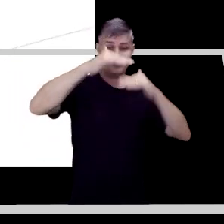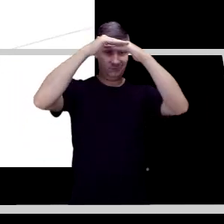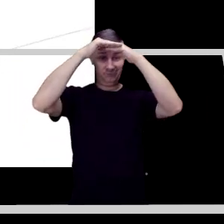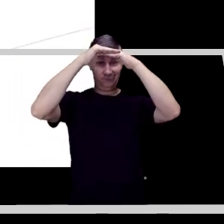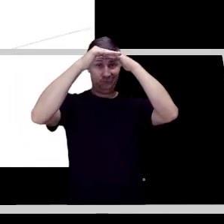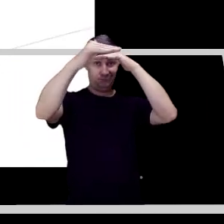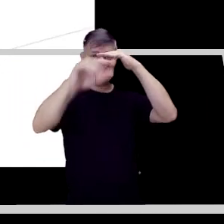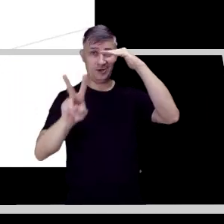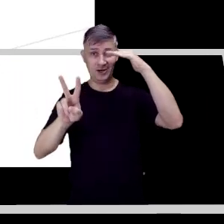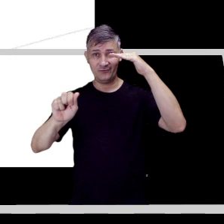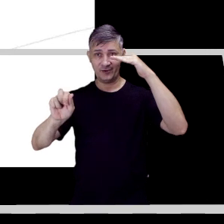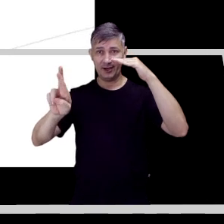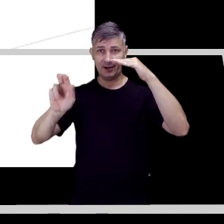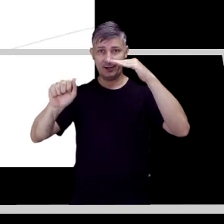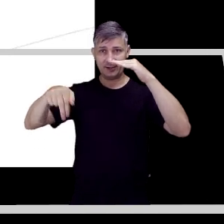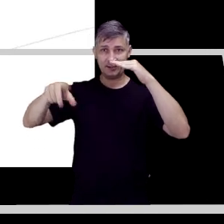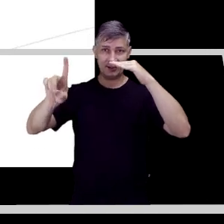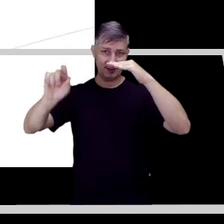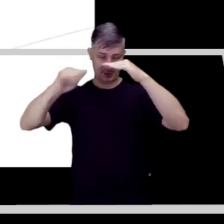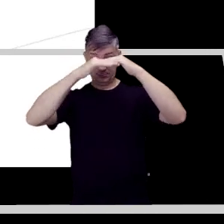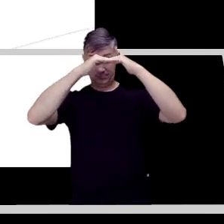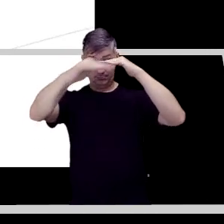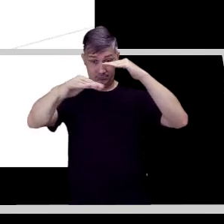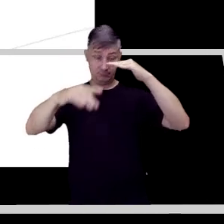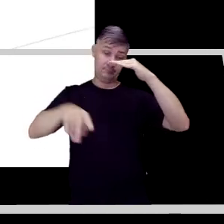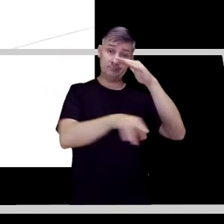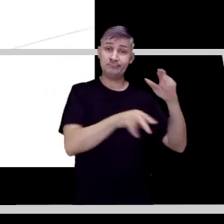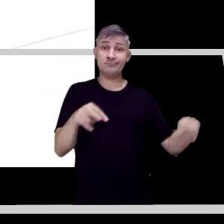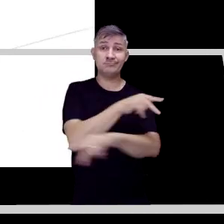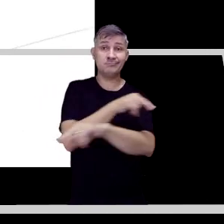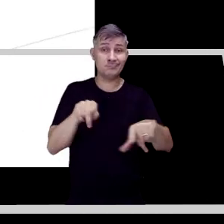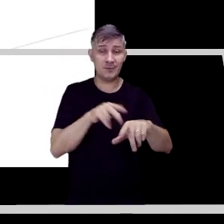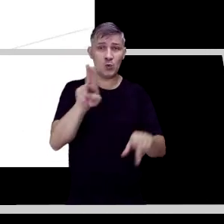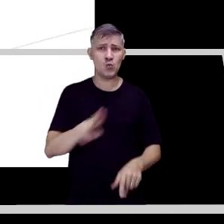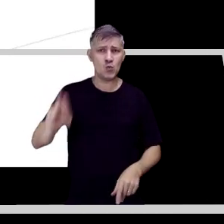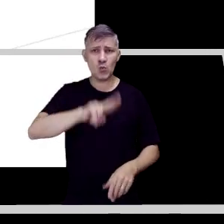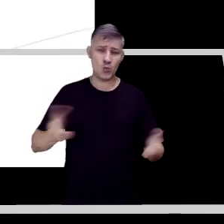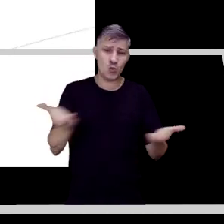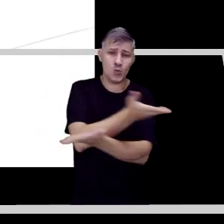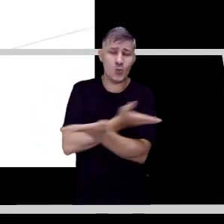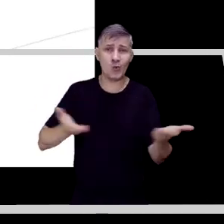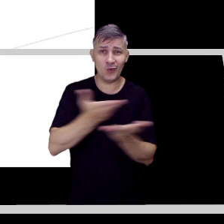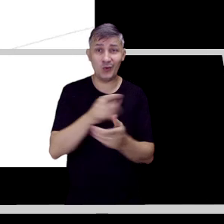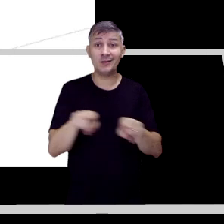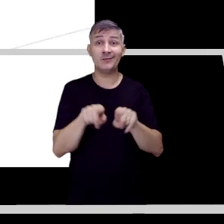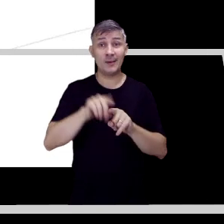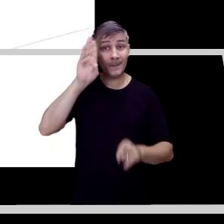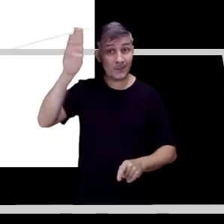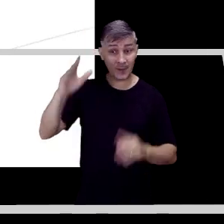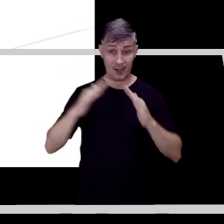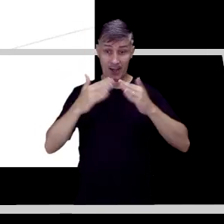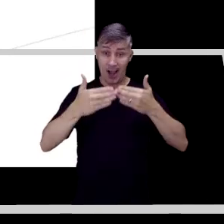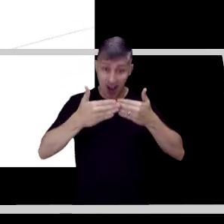essa grande varanda que cria esse interstício, assim, de uso mais dinâmico entre essas duas coisas e